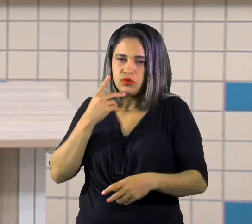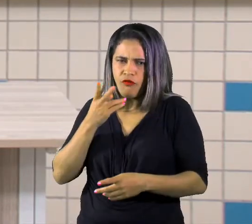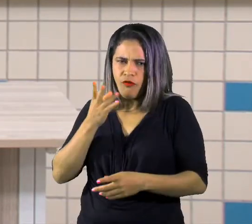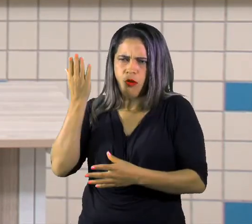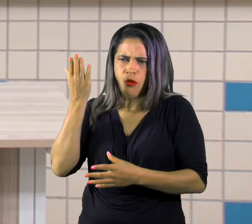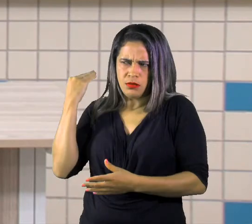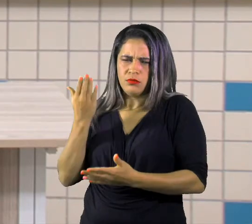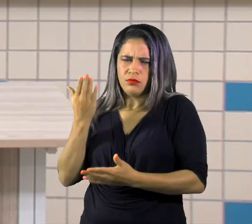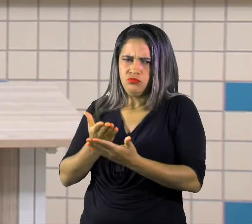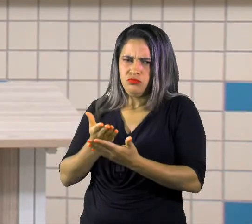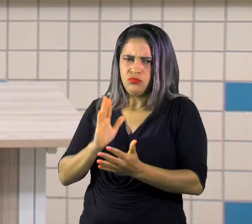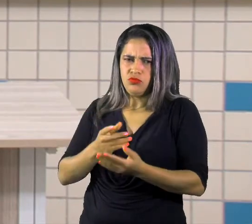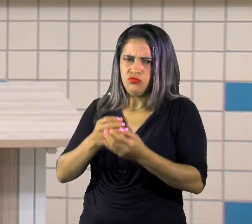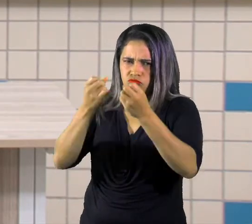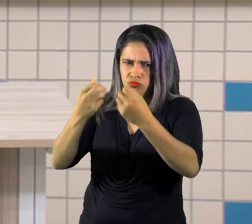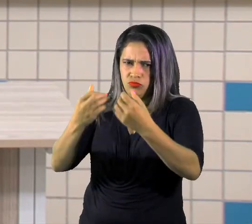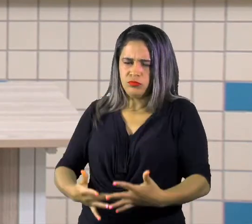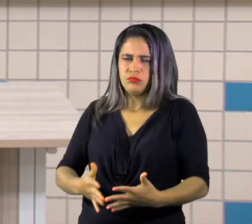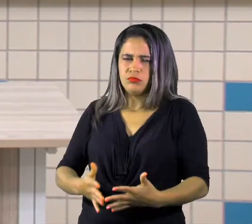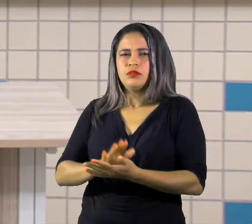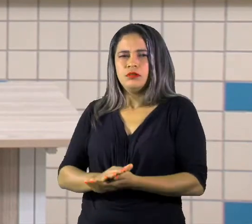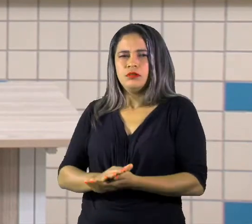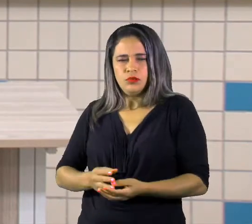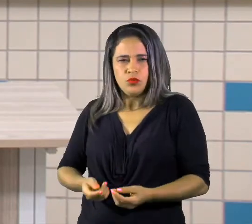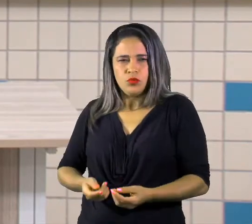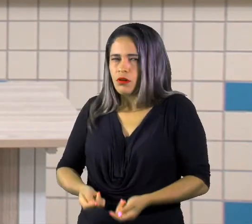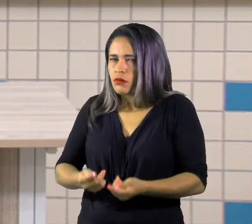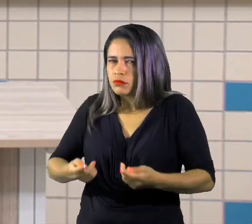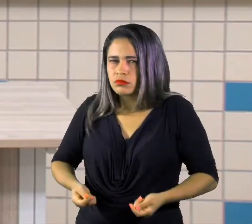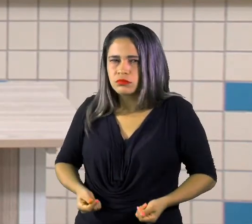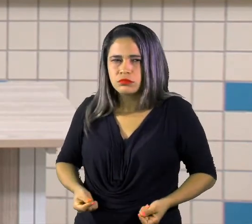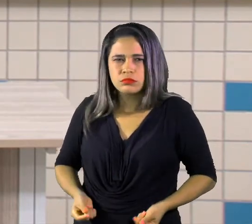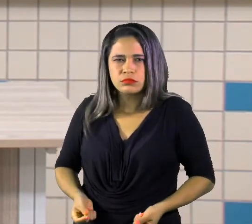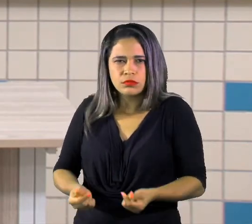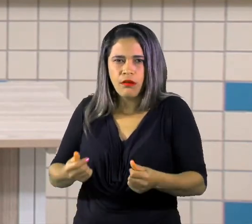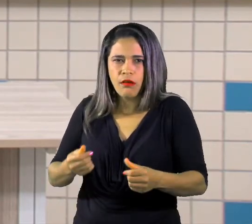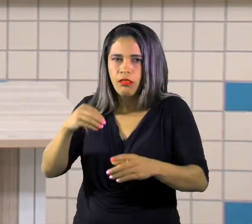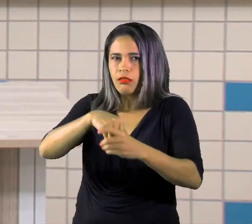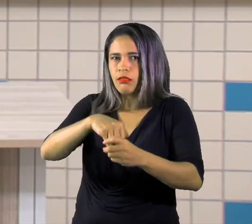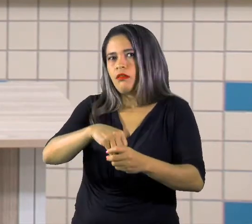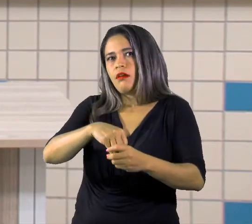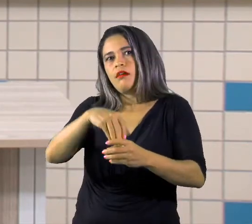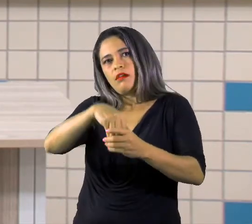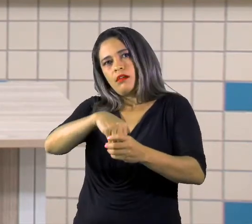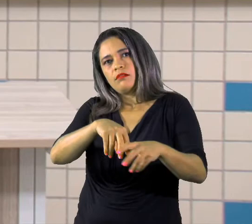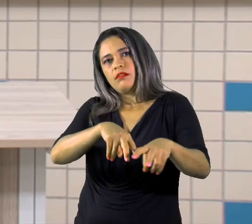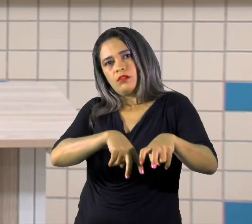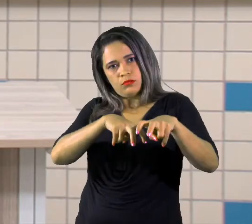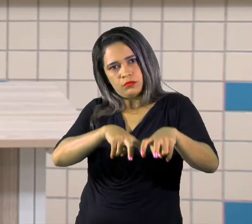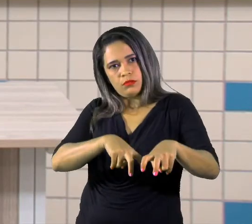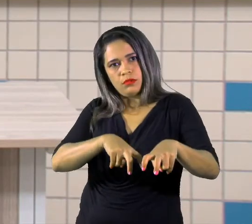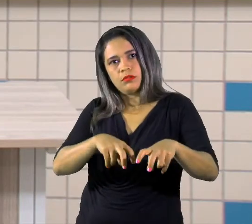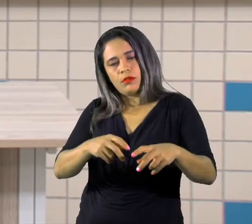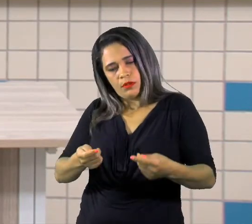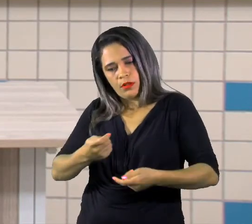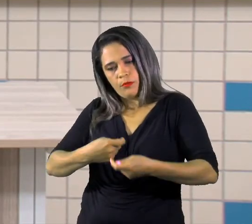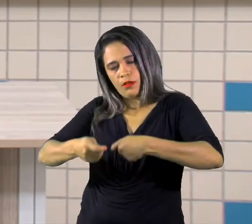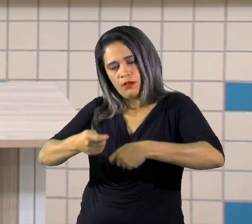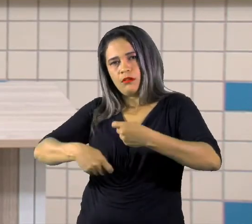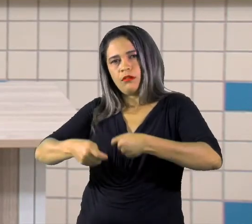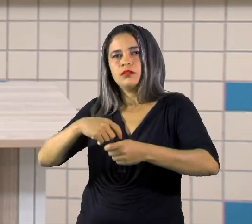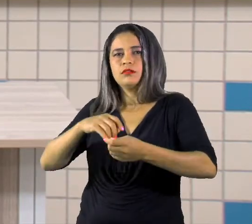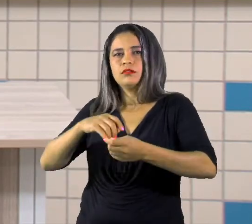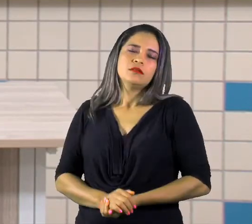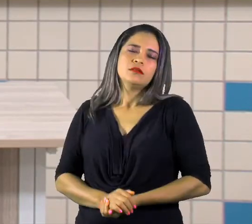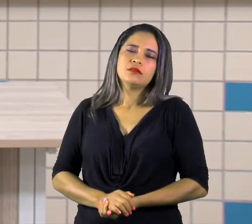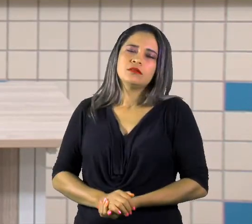novamente, um grande investimento em agricultura e uma grande divisão em cinturões de economia, que é o